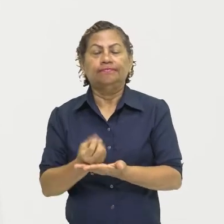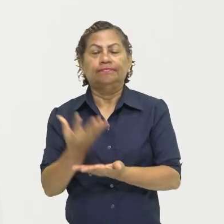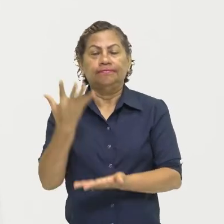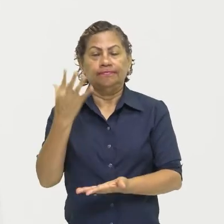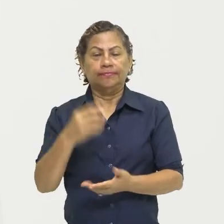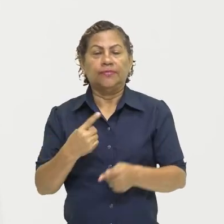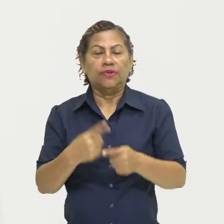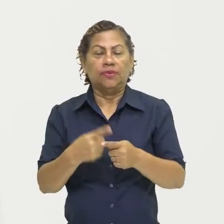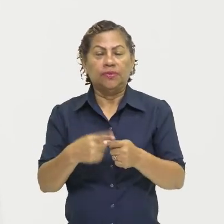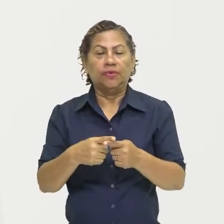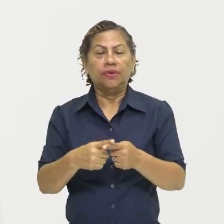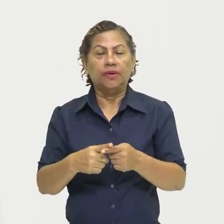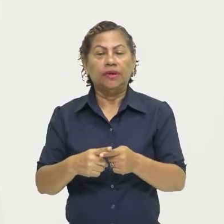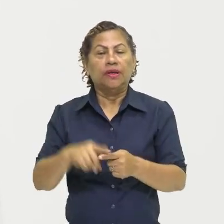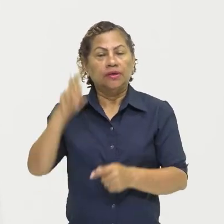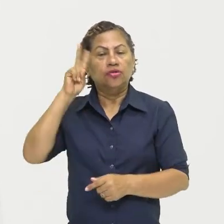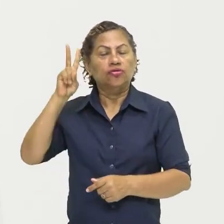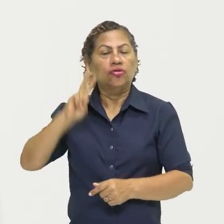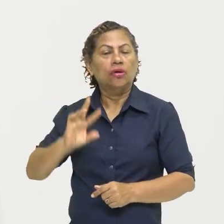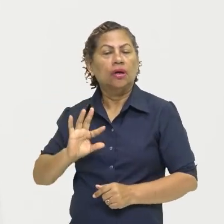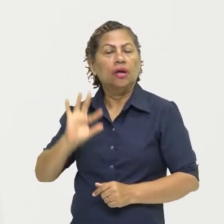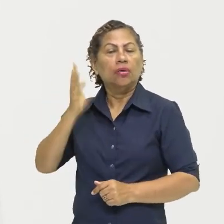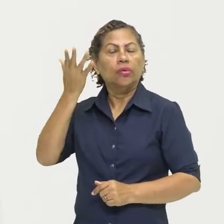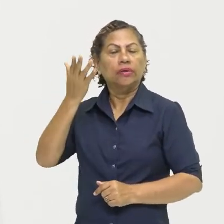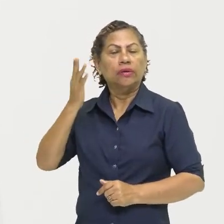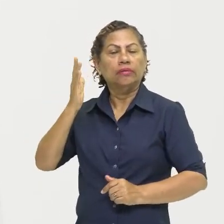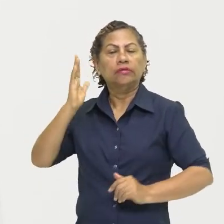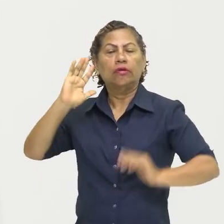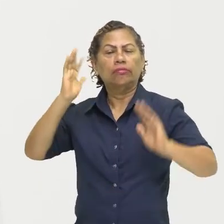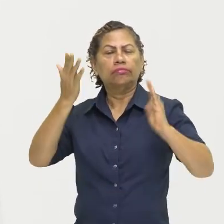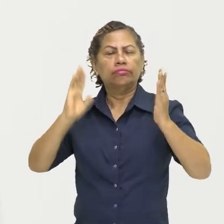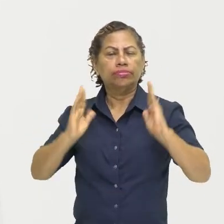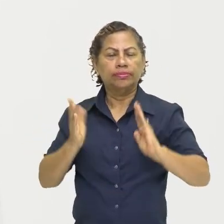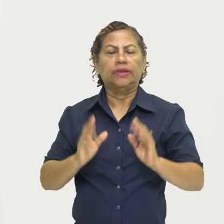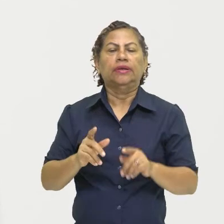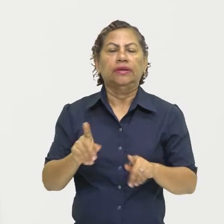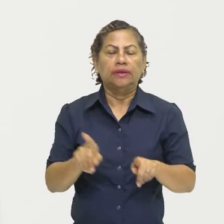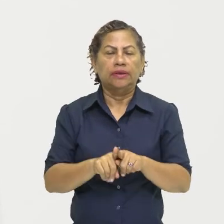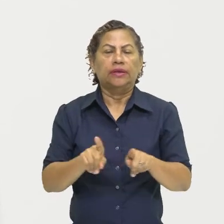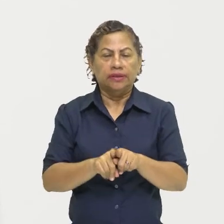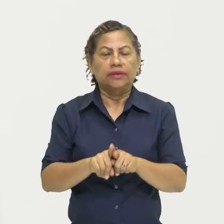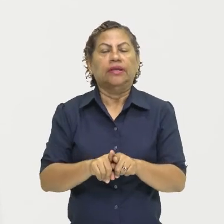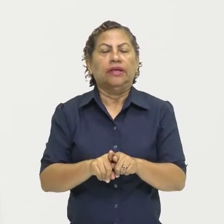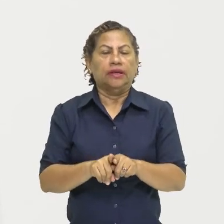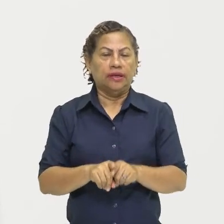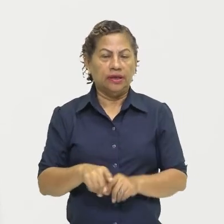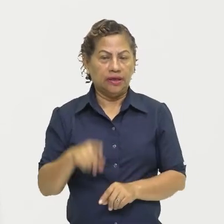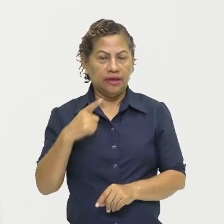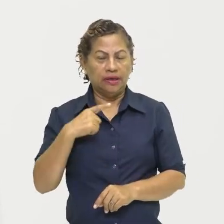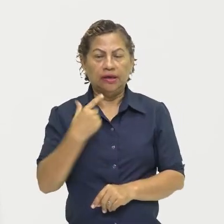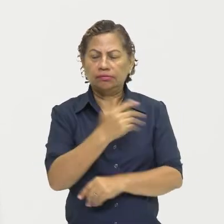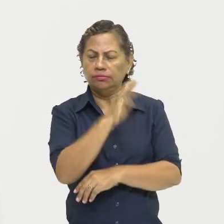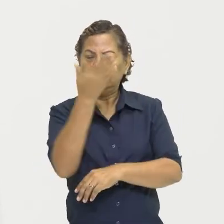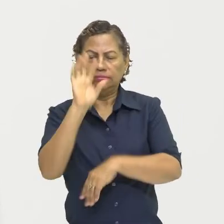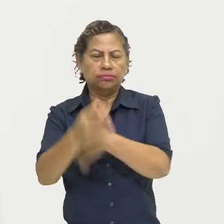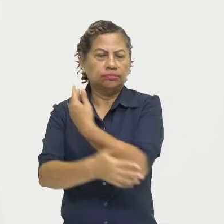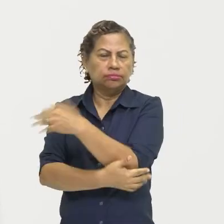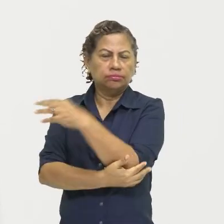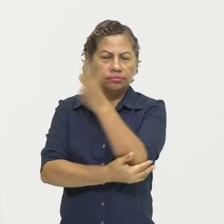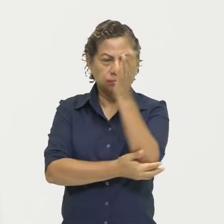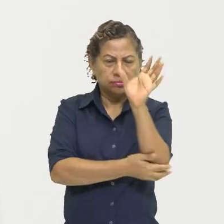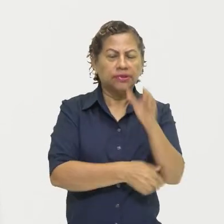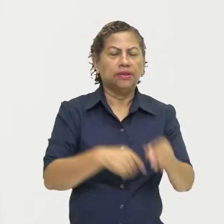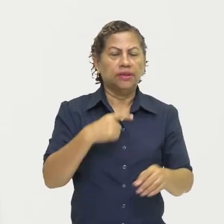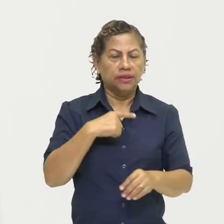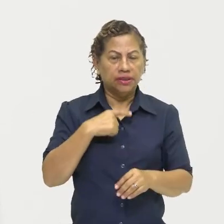na floresta amazônica, né? Então, aí você vê um cenário amazônico, rural, né, no meio da floresta, e já